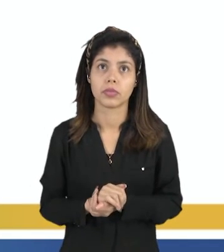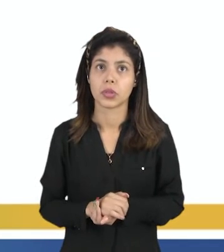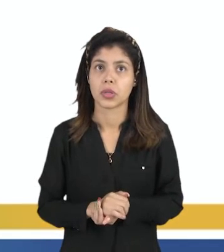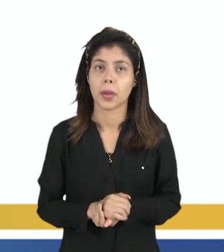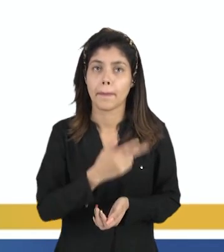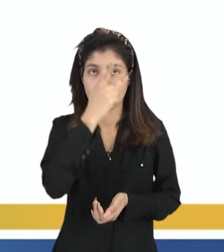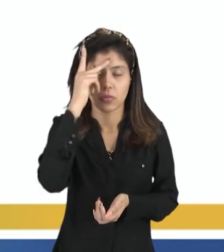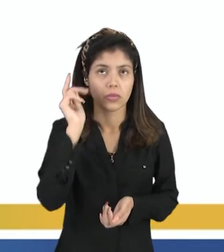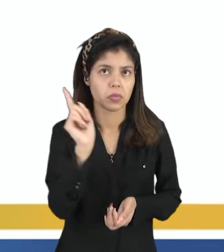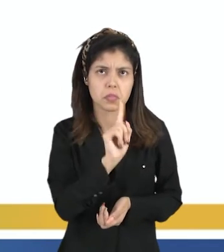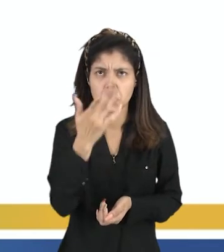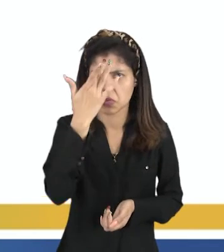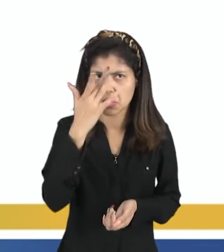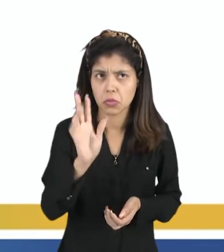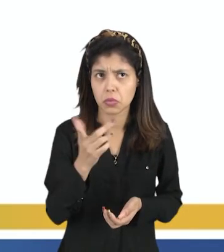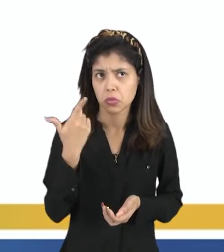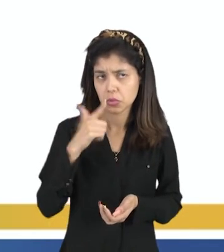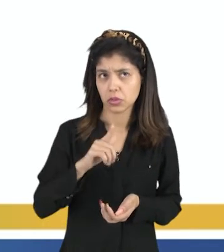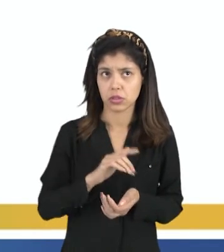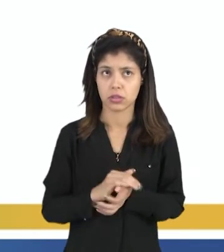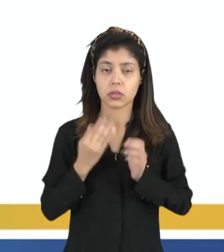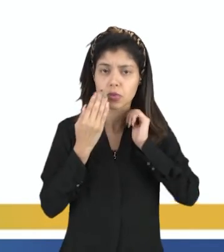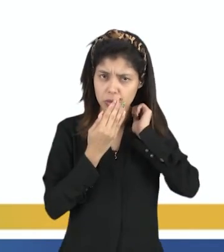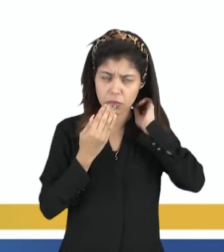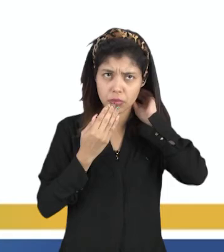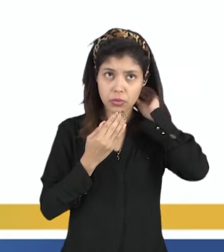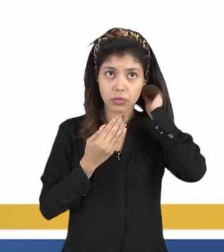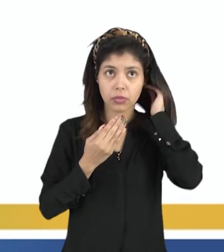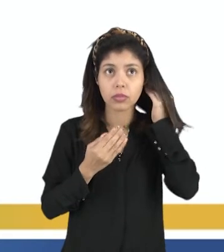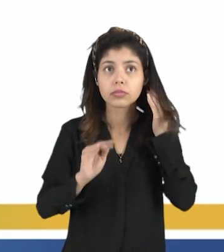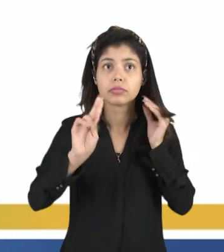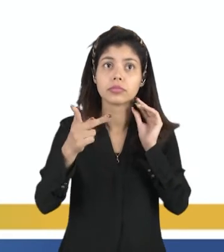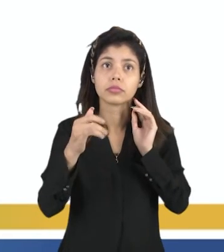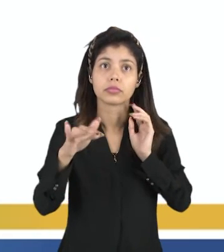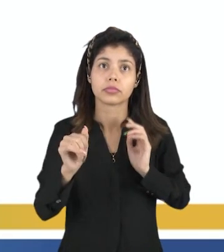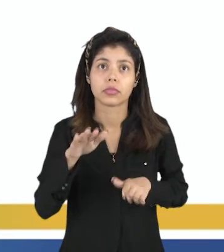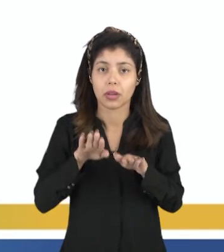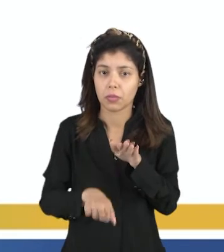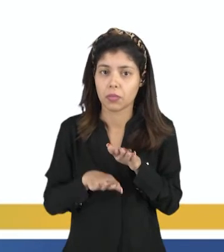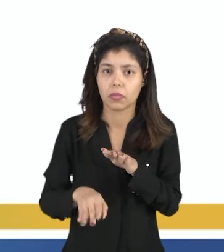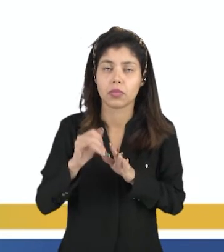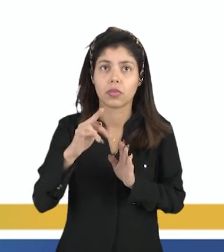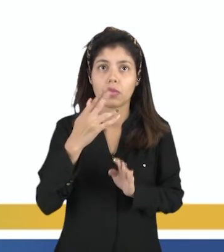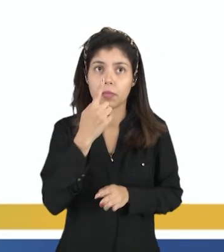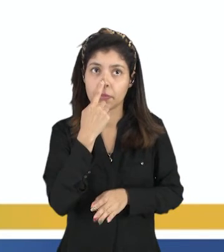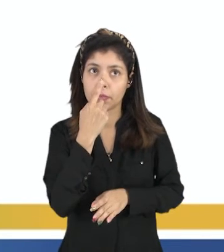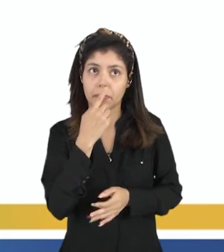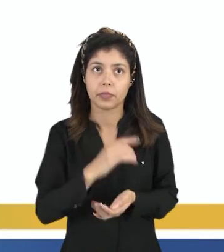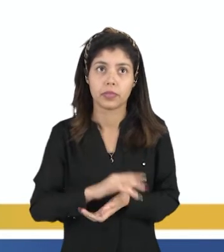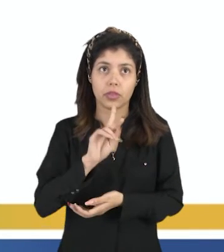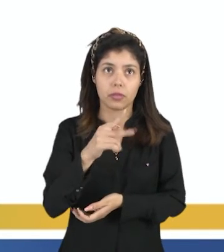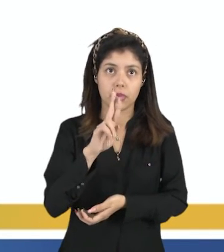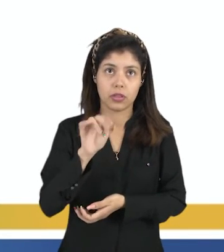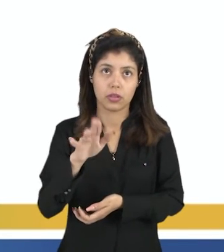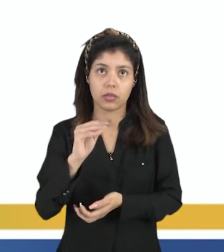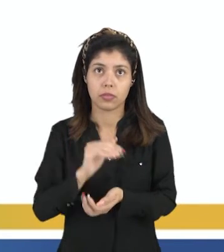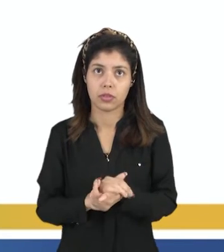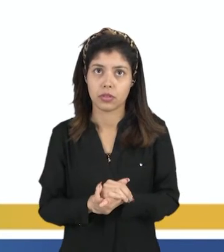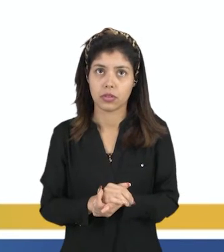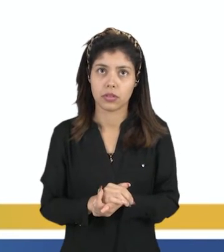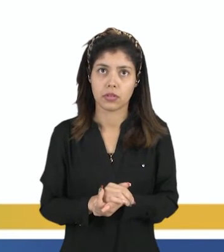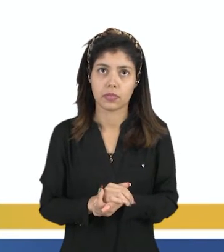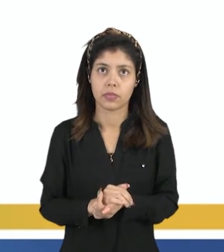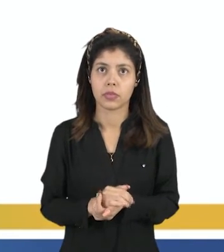não consegue distinguir sabores. A hiposmia, que é a baixa sensibilidade olfativa, e a hiperosmia, que é a